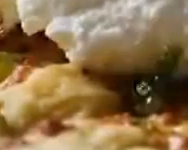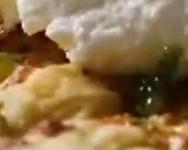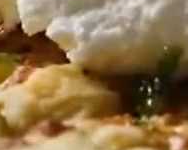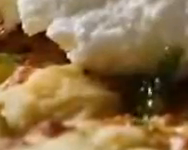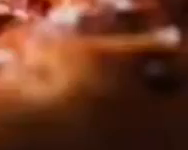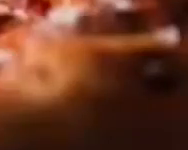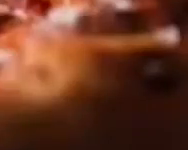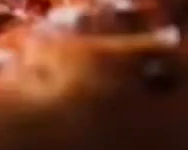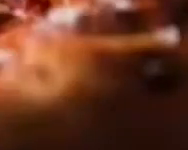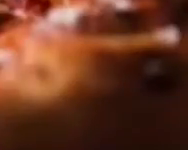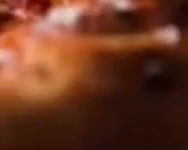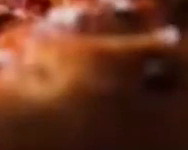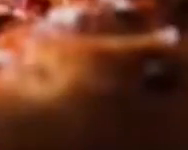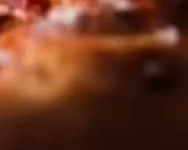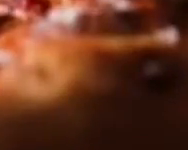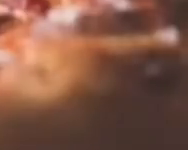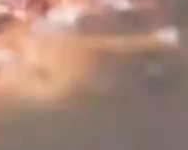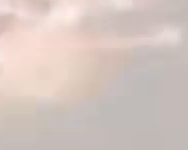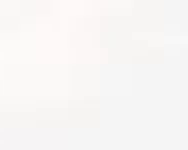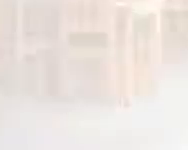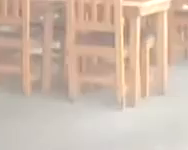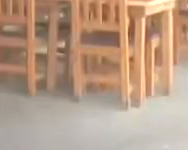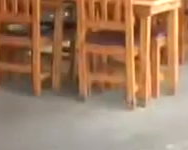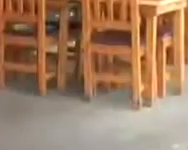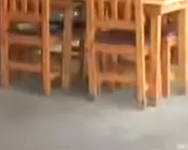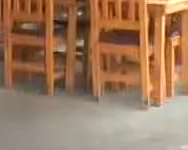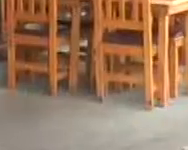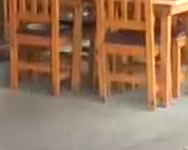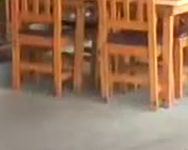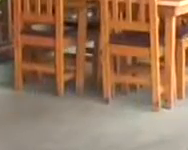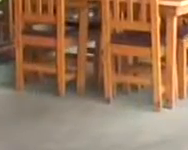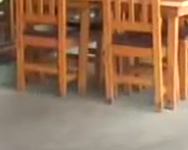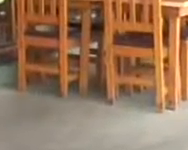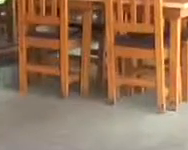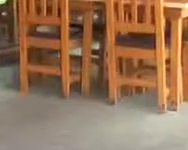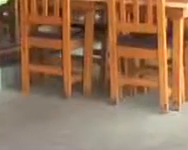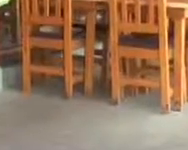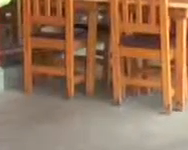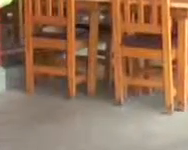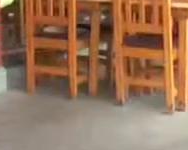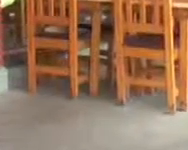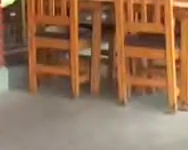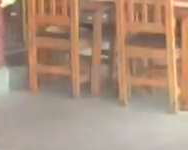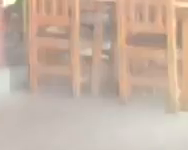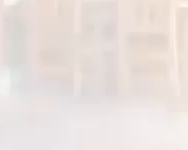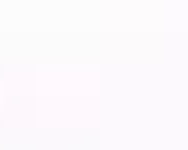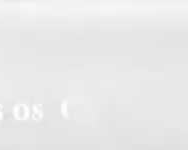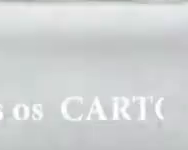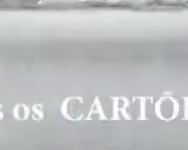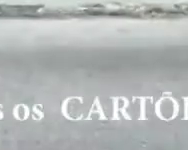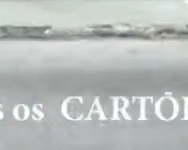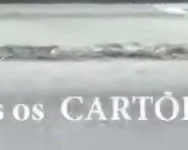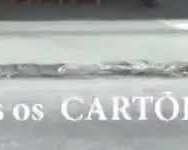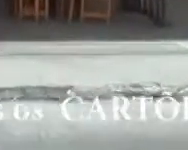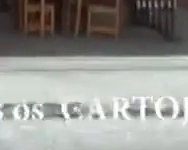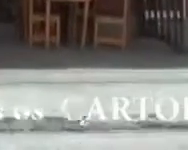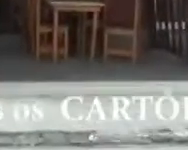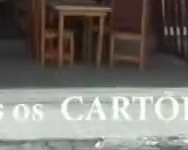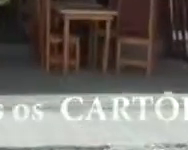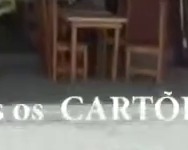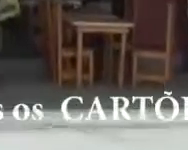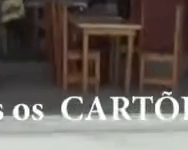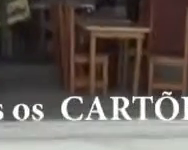mais de 40 sabores. De terça a sexta, rodízio por apenas R$ 24,90. Amigos Restaurante e